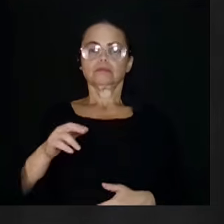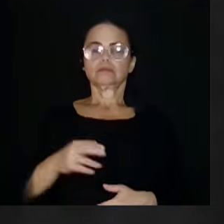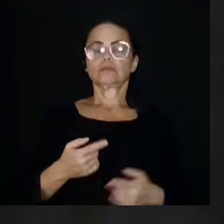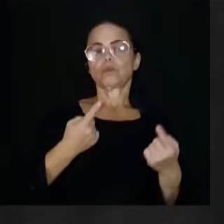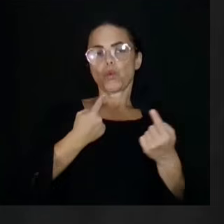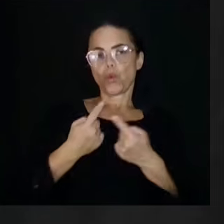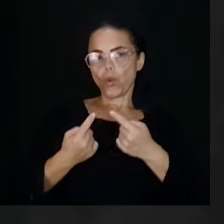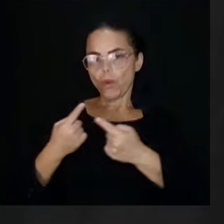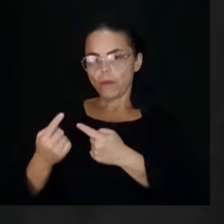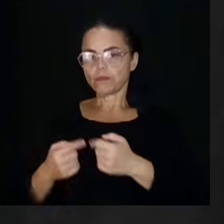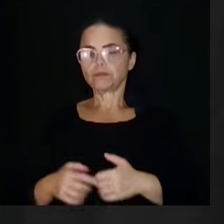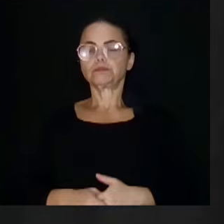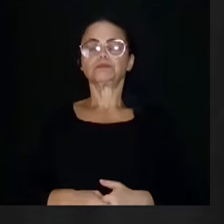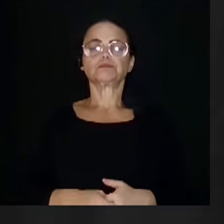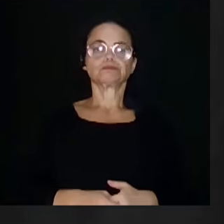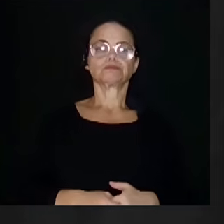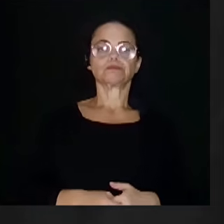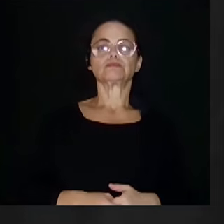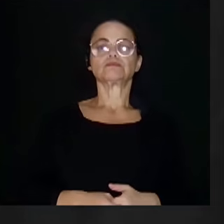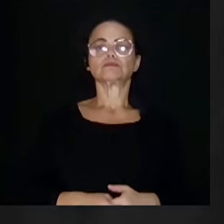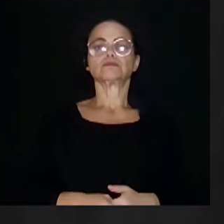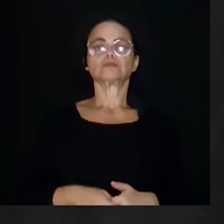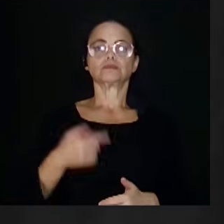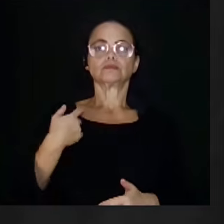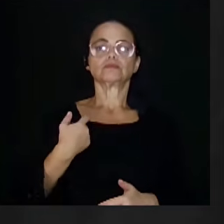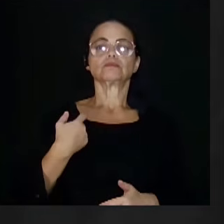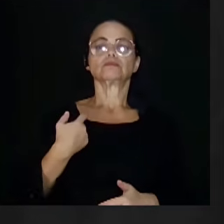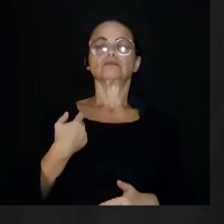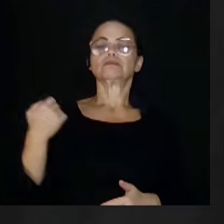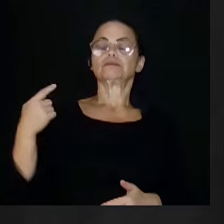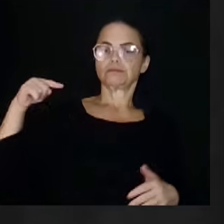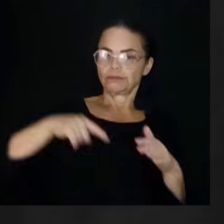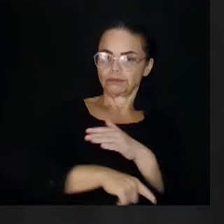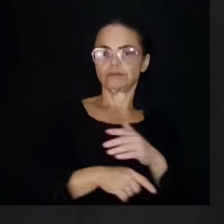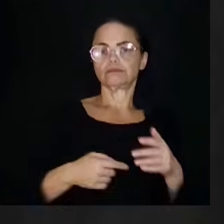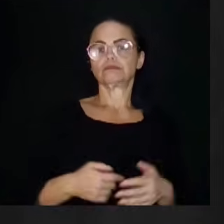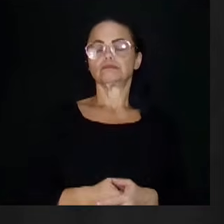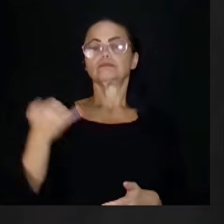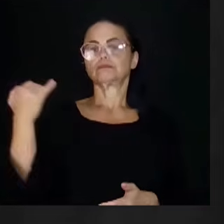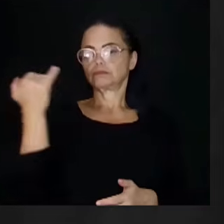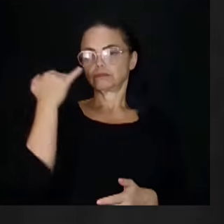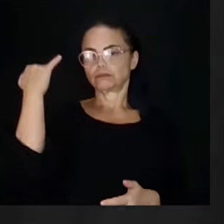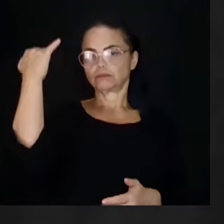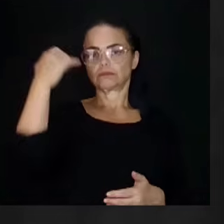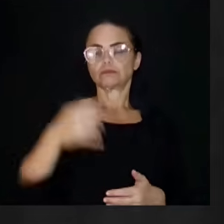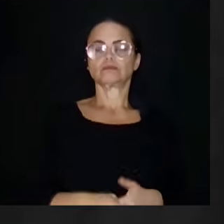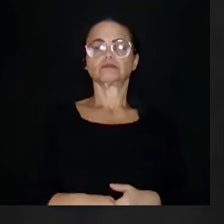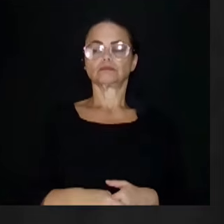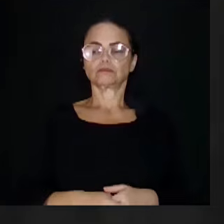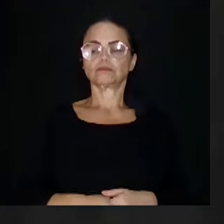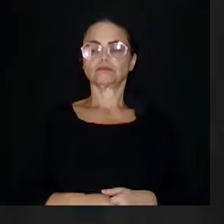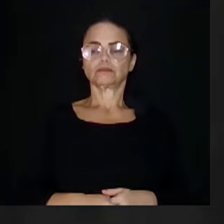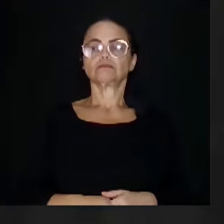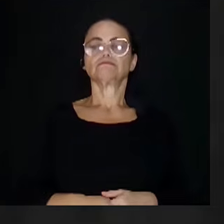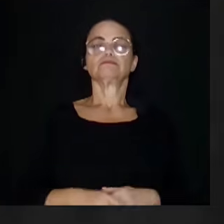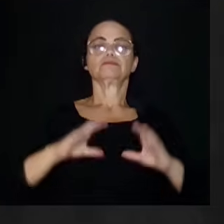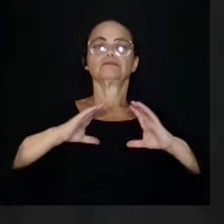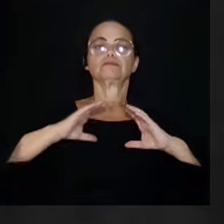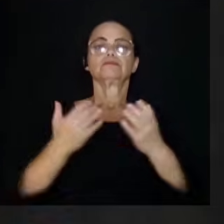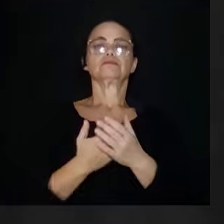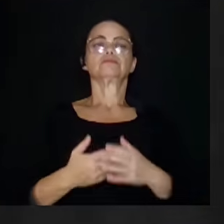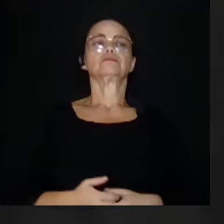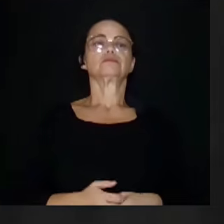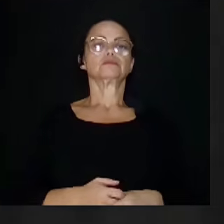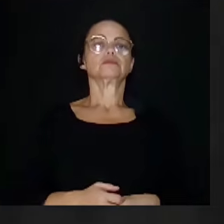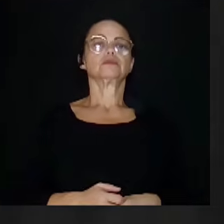que são de profunda importância para nós. Para a comunidade. Para a nossa comunidade, exatamente.